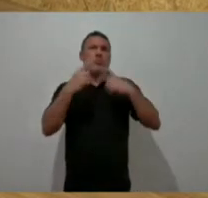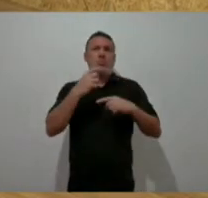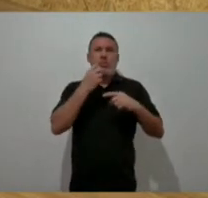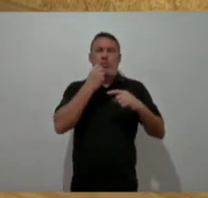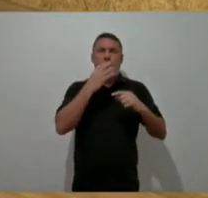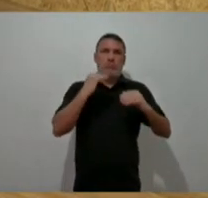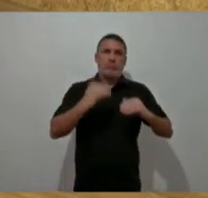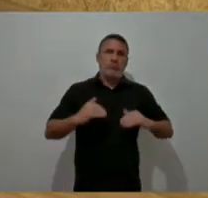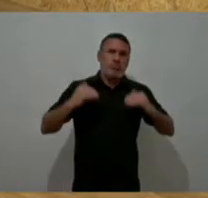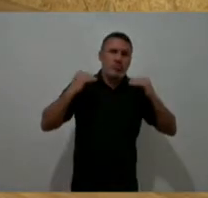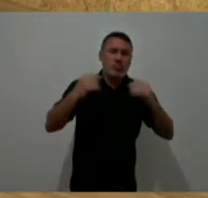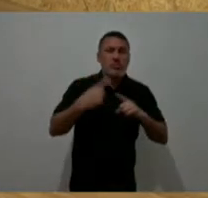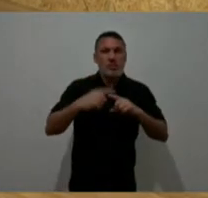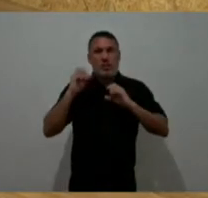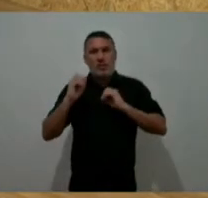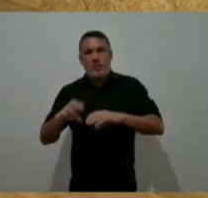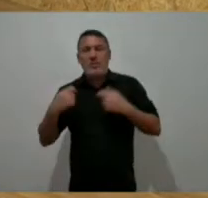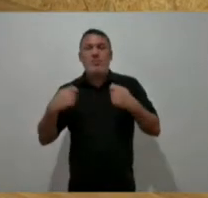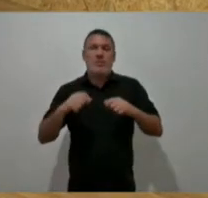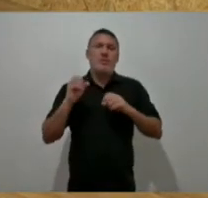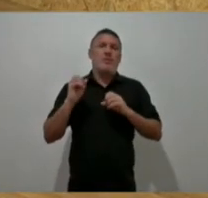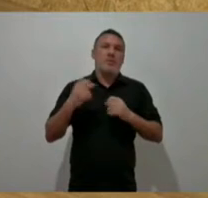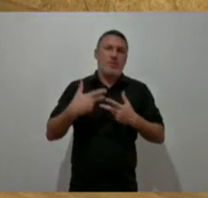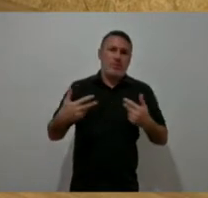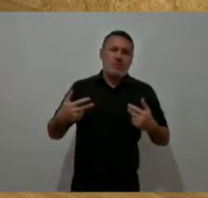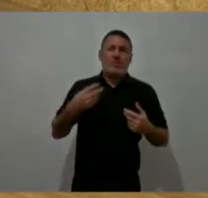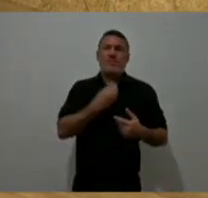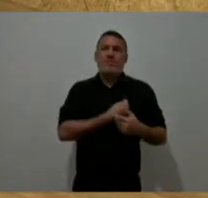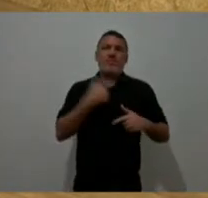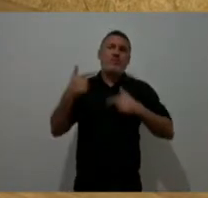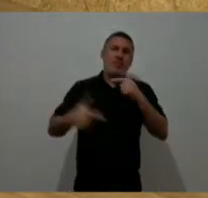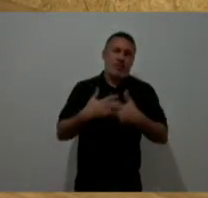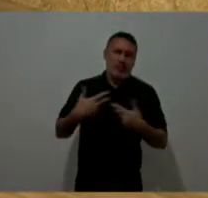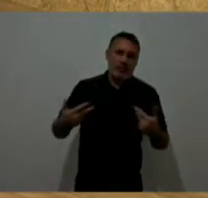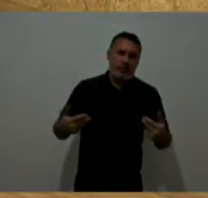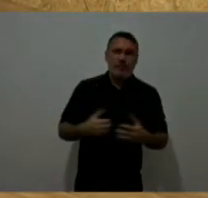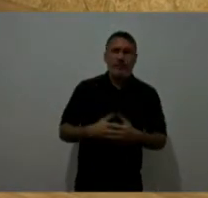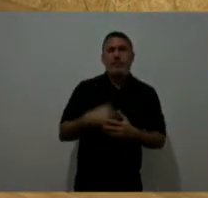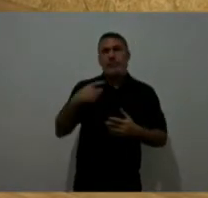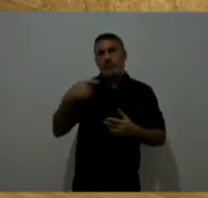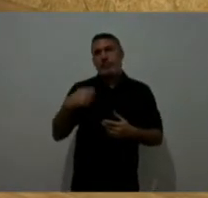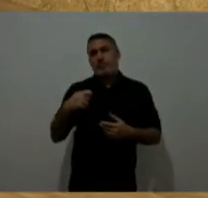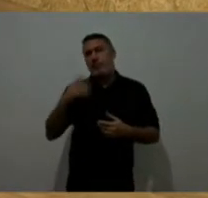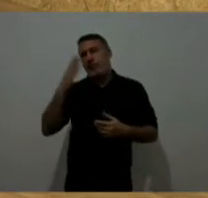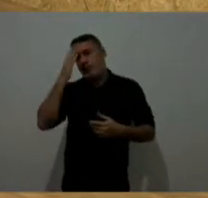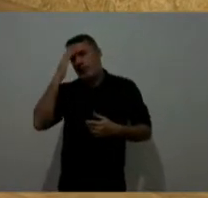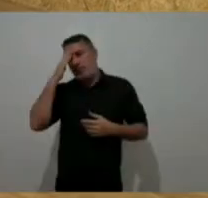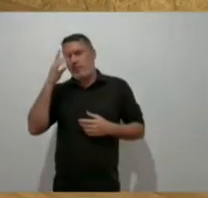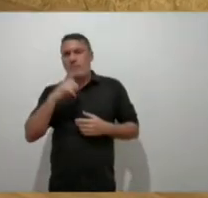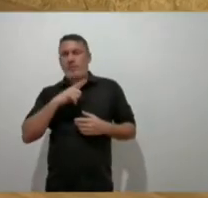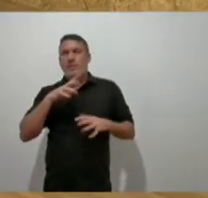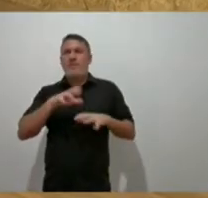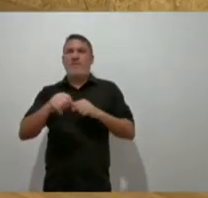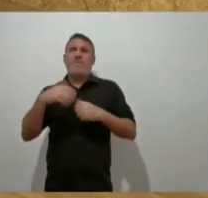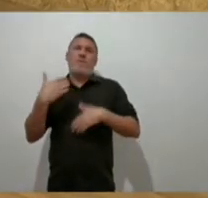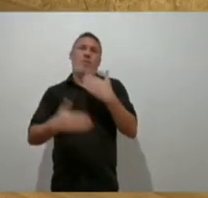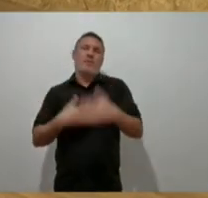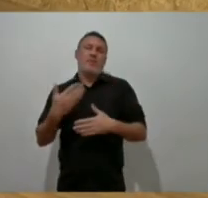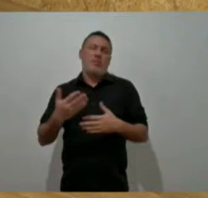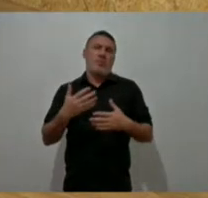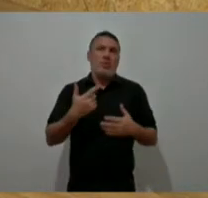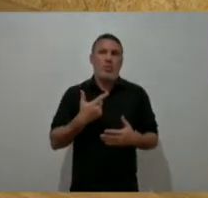precisa ensinar para a vida do trabalho, né? Você precisa sair da sua formação, pelo menos ali no ensino